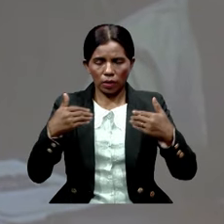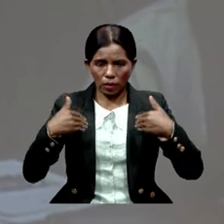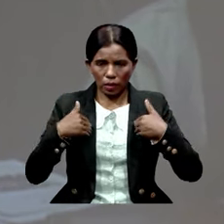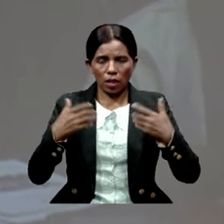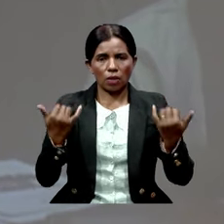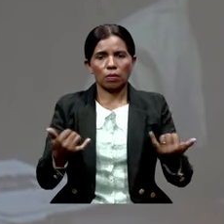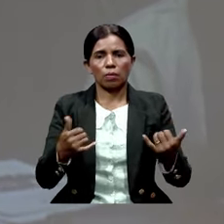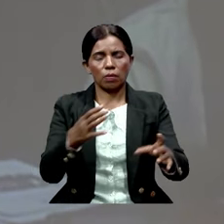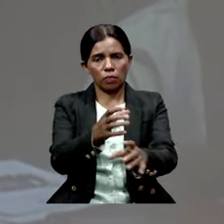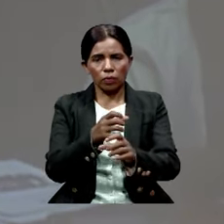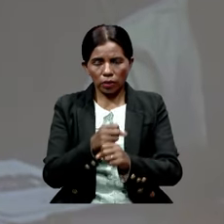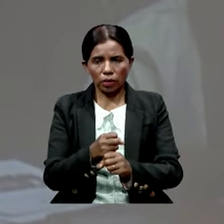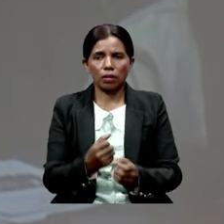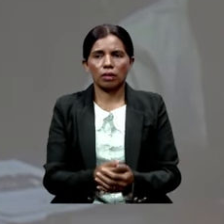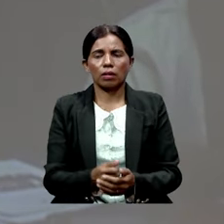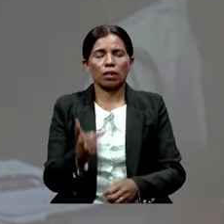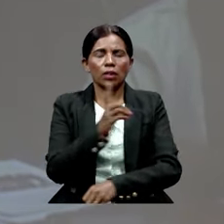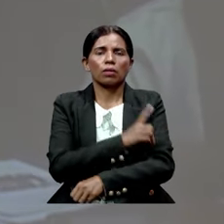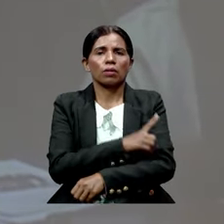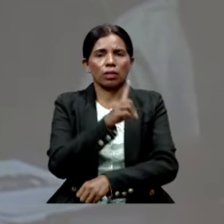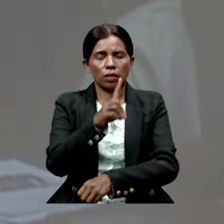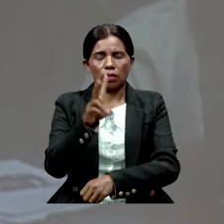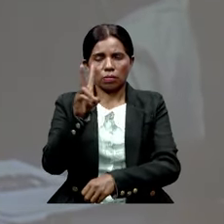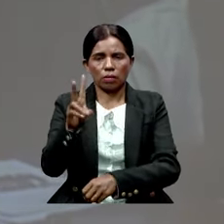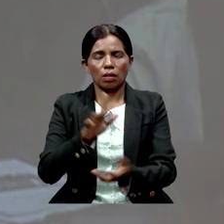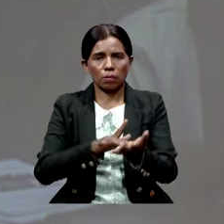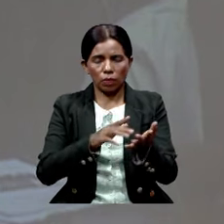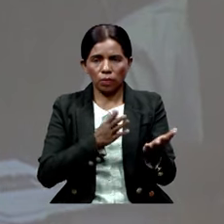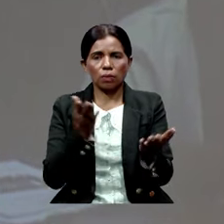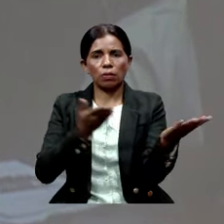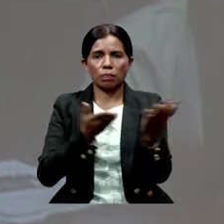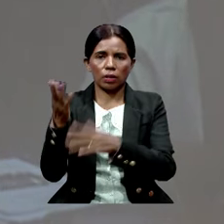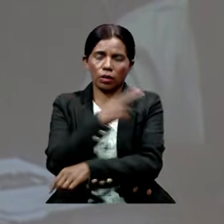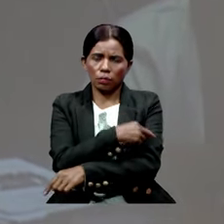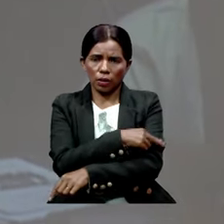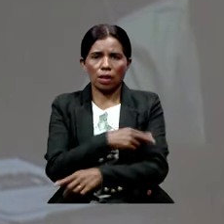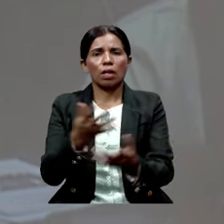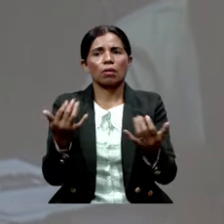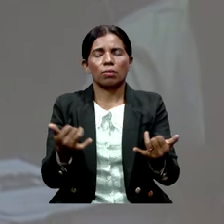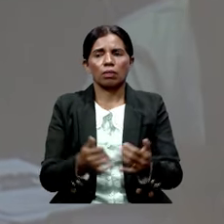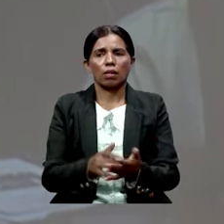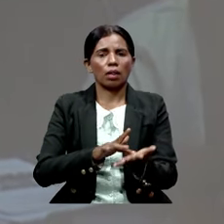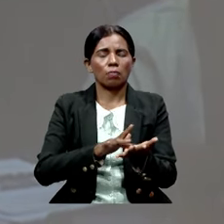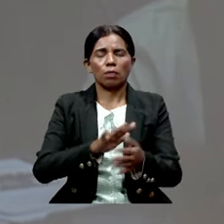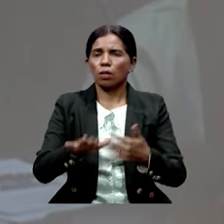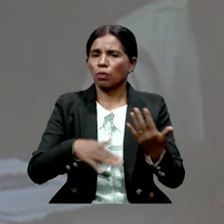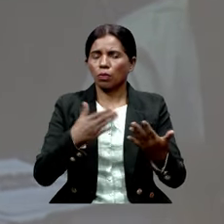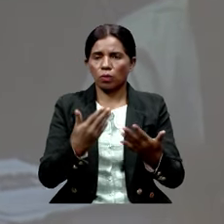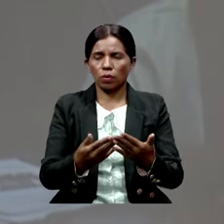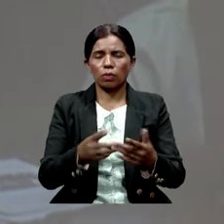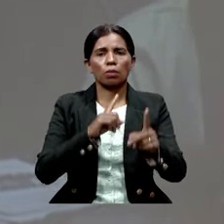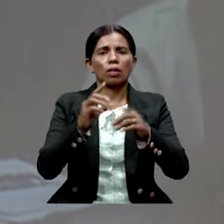kona hein lorong ida ruatana ai muruk tamoni hospital mes agora kuasa ema hutu hakila haleri kono bai